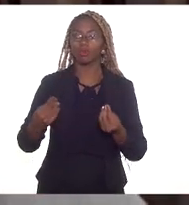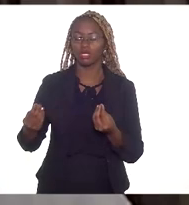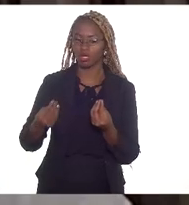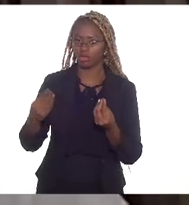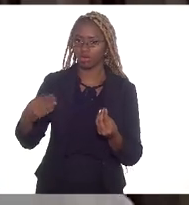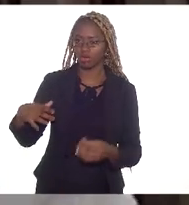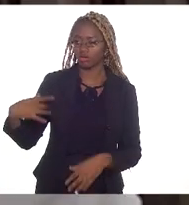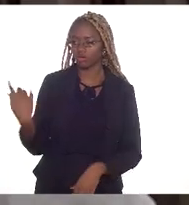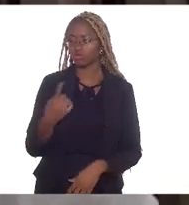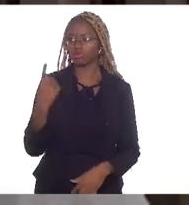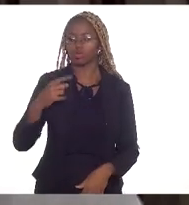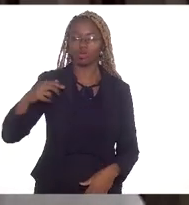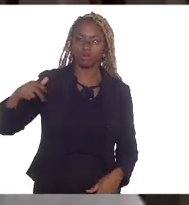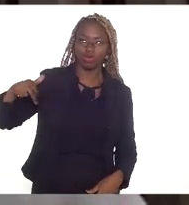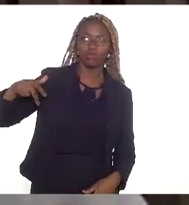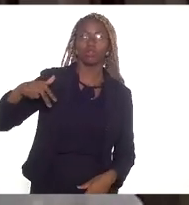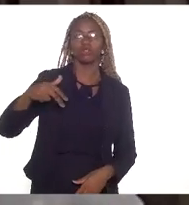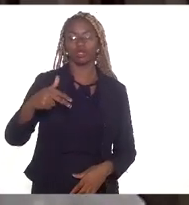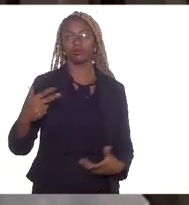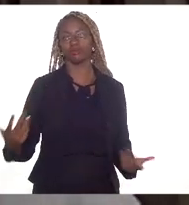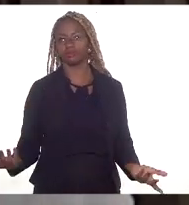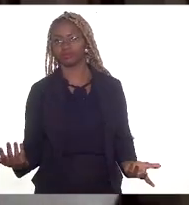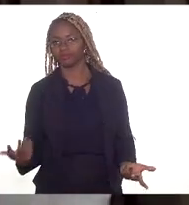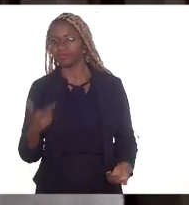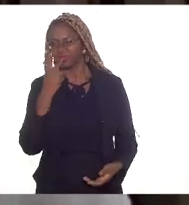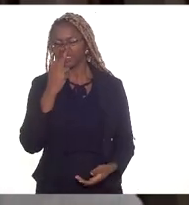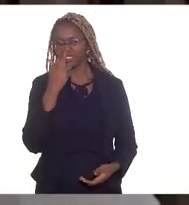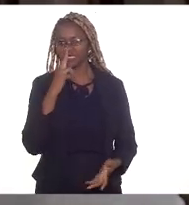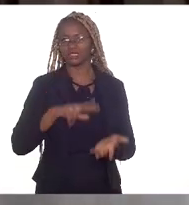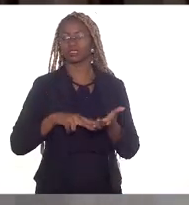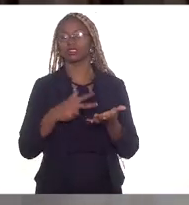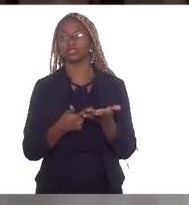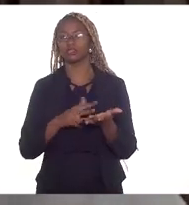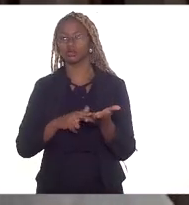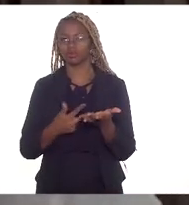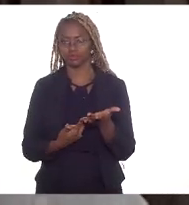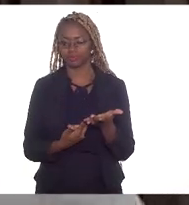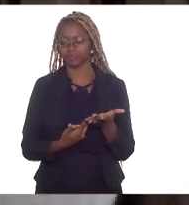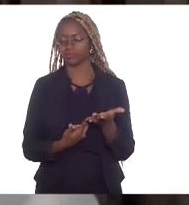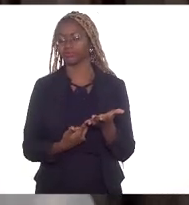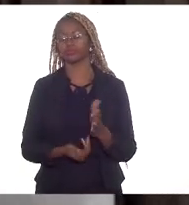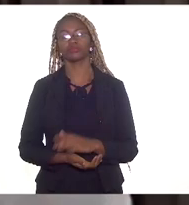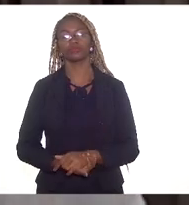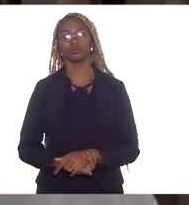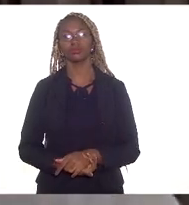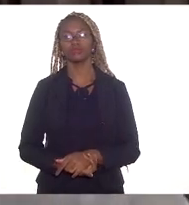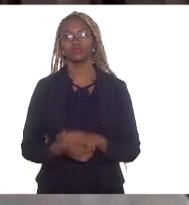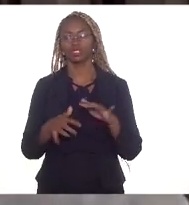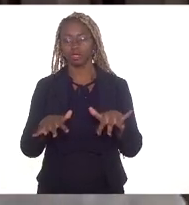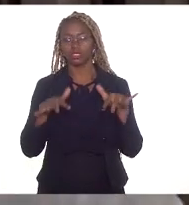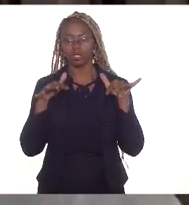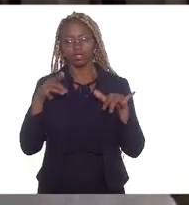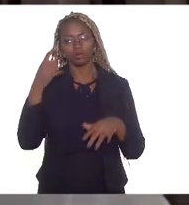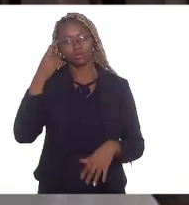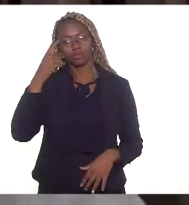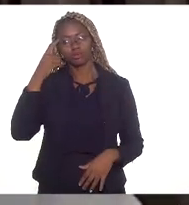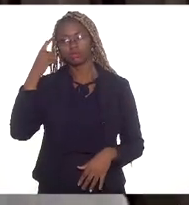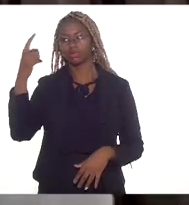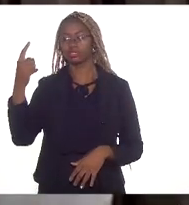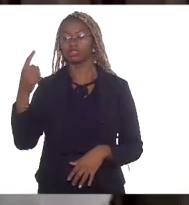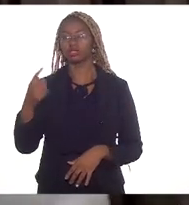todo. Isso significa que aquilo que, por exemplo, o parlamento pense em termos